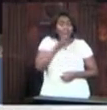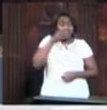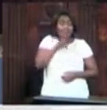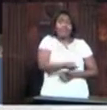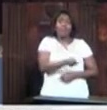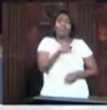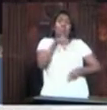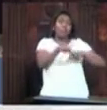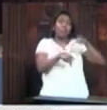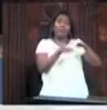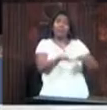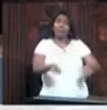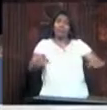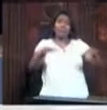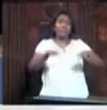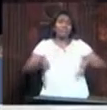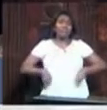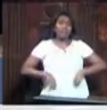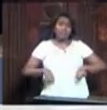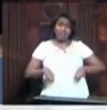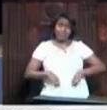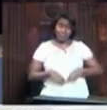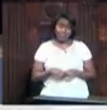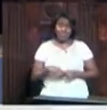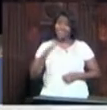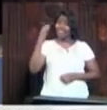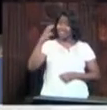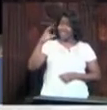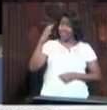população. Concluindo, em Niterói, Águas de Niterói,